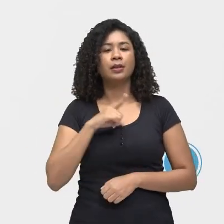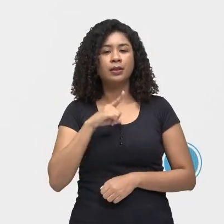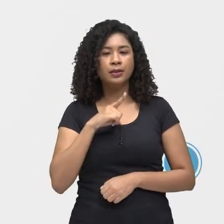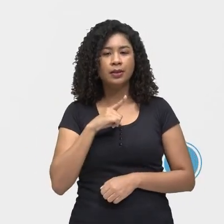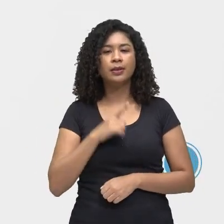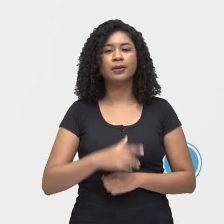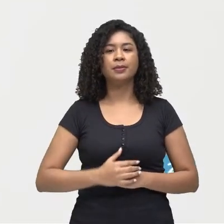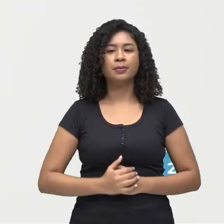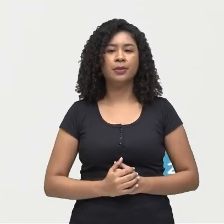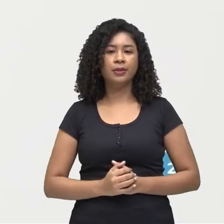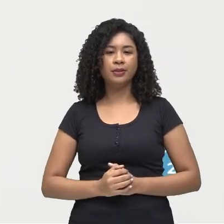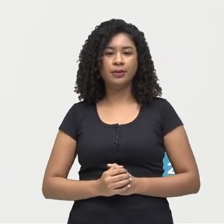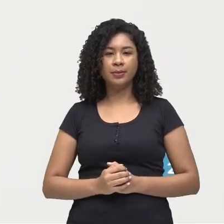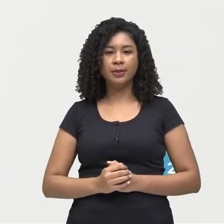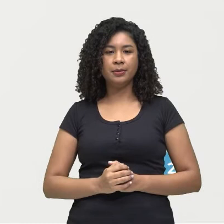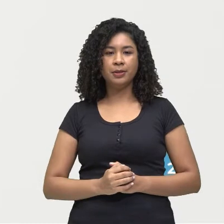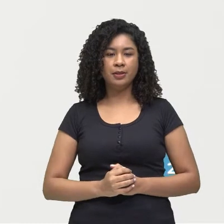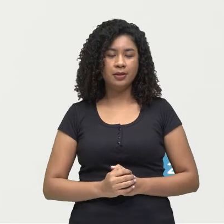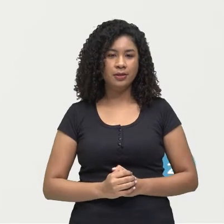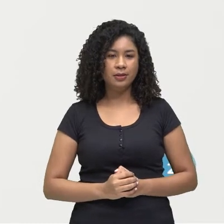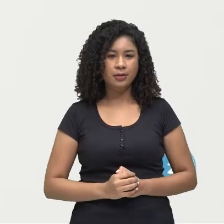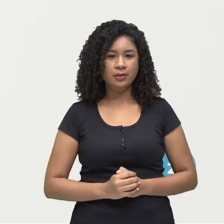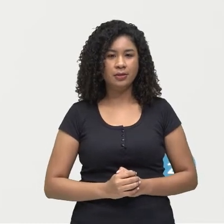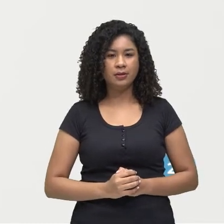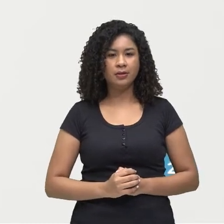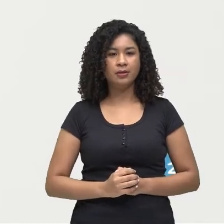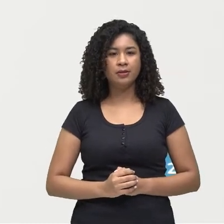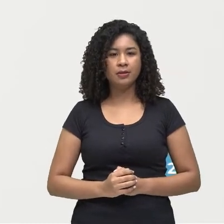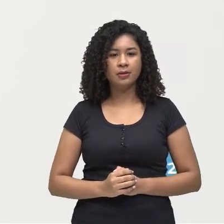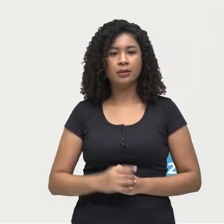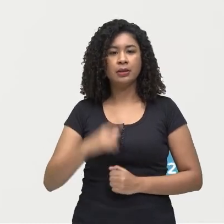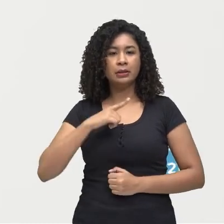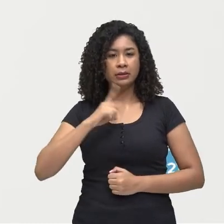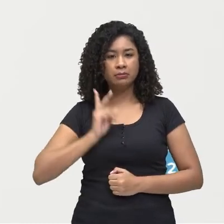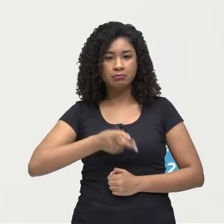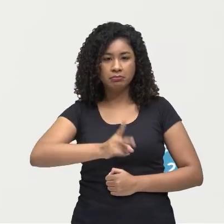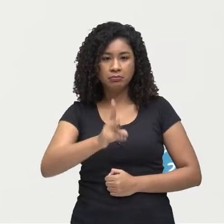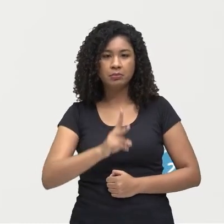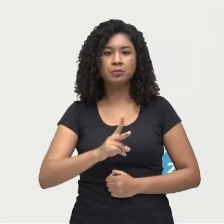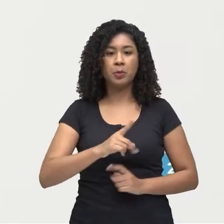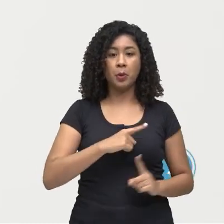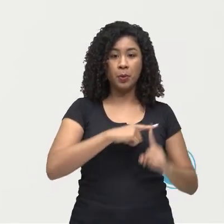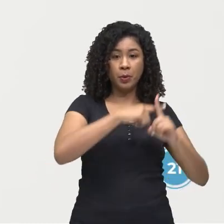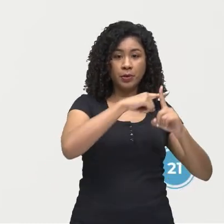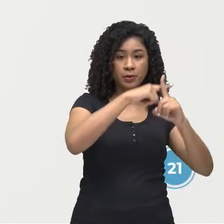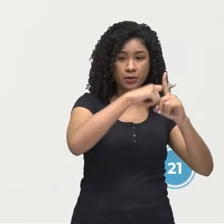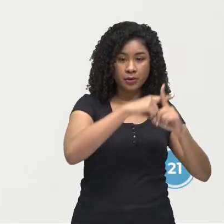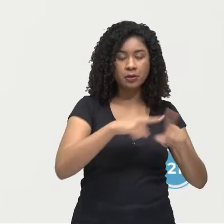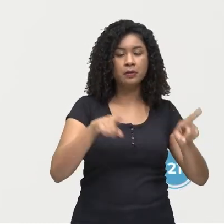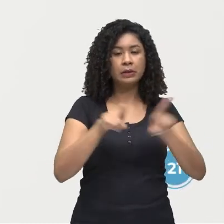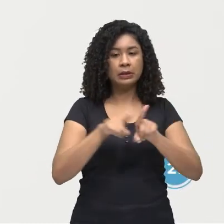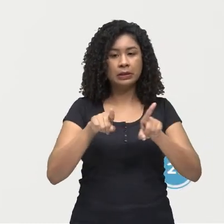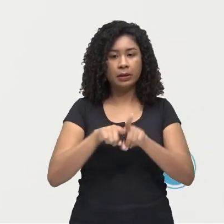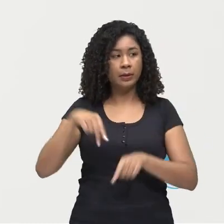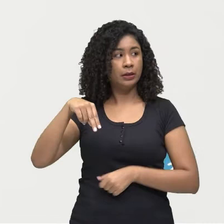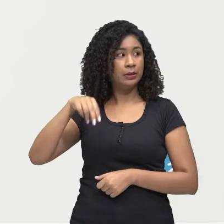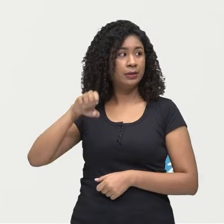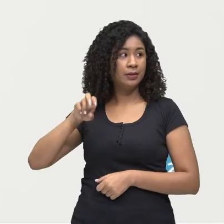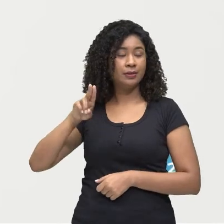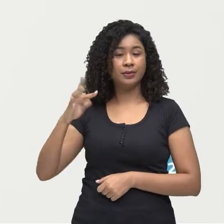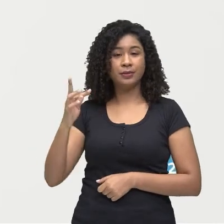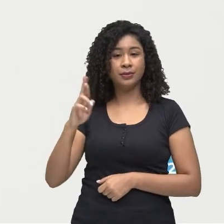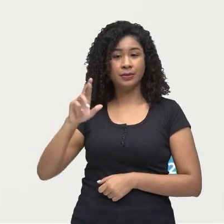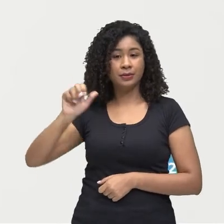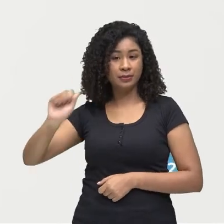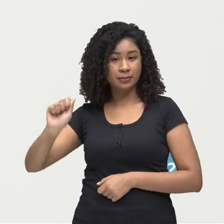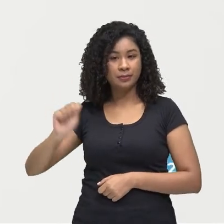Os prótons são carga positiva e os nêutrons que são carga neutra, né? Cada átomo tem uma quantidade diferente